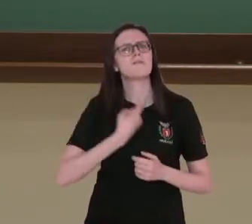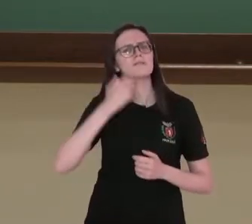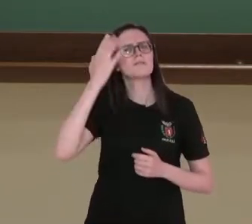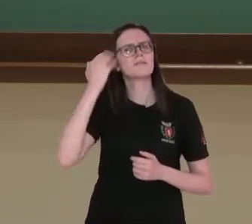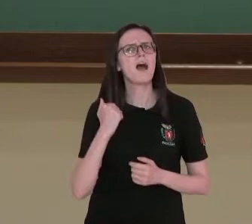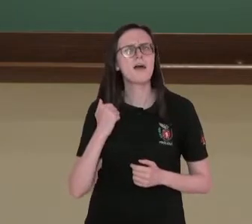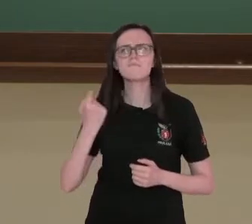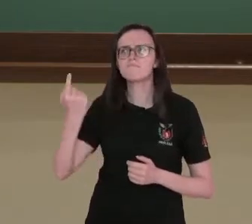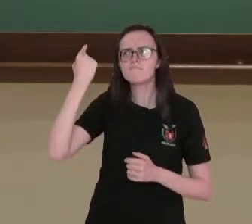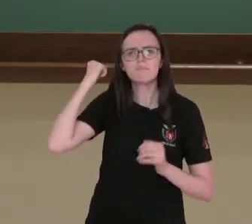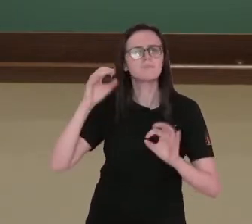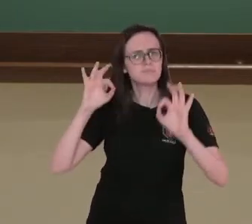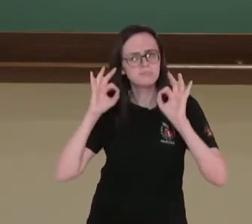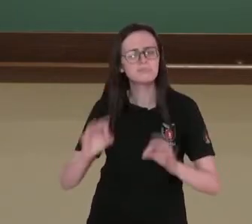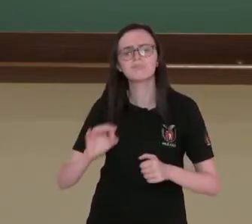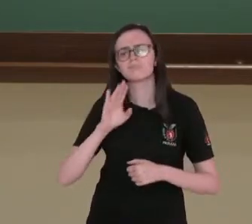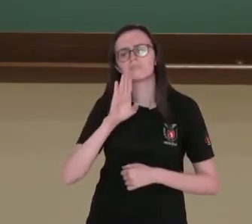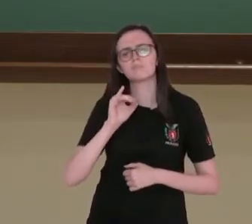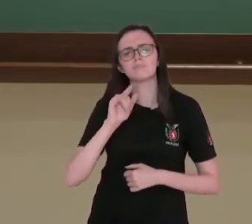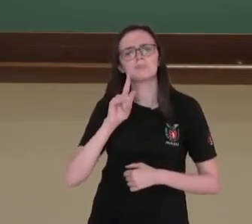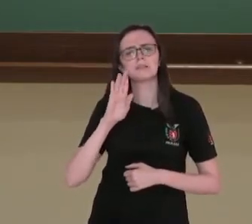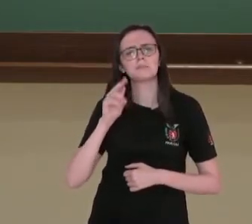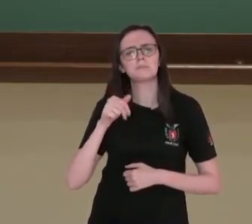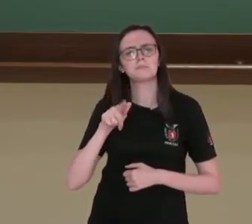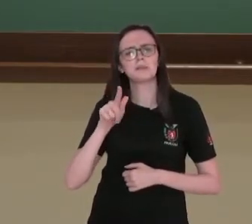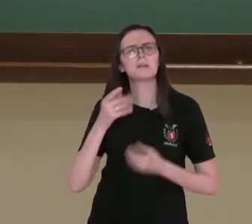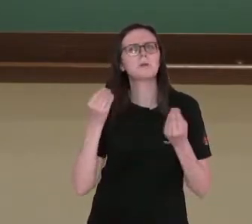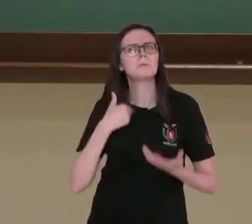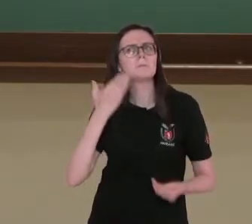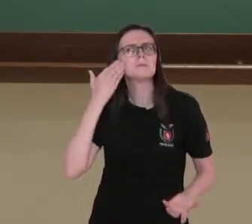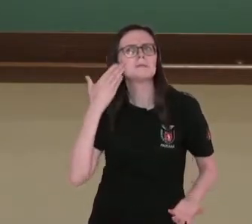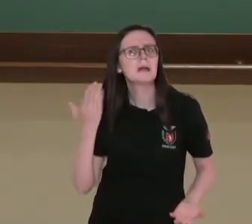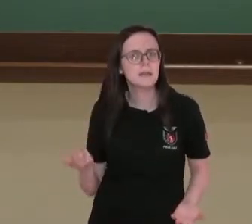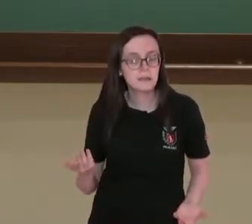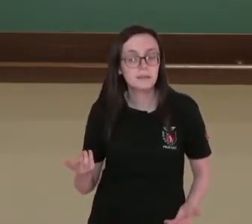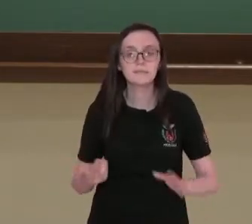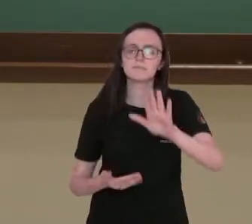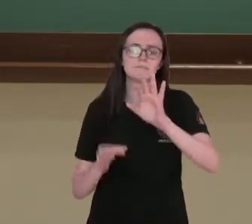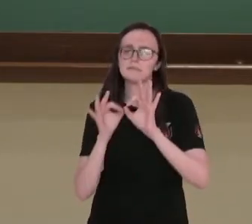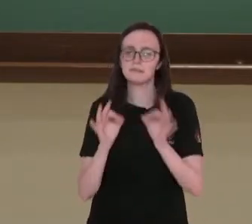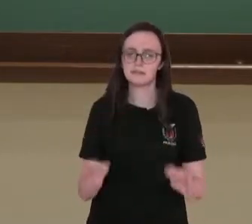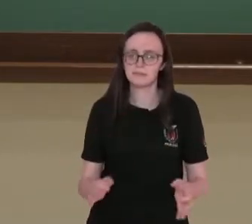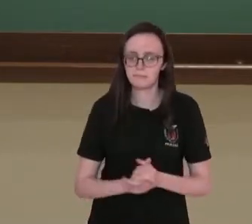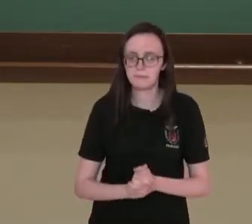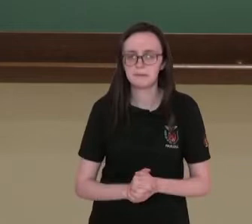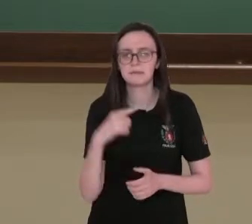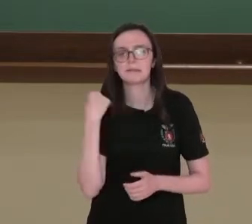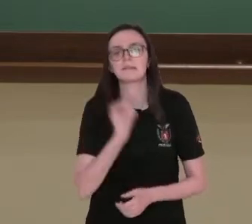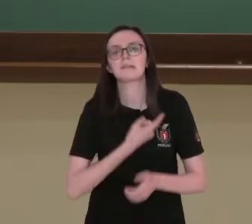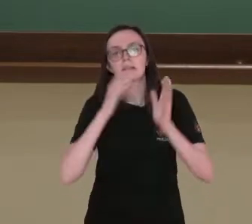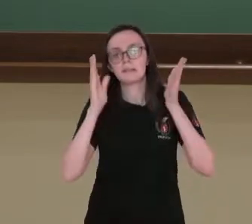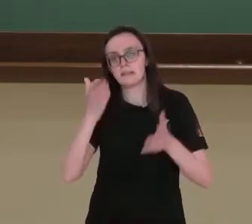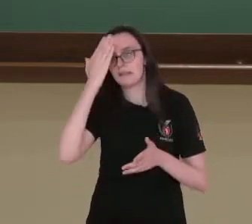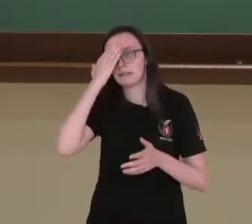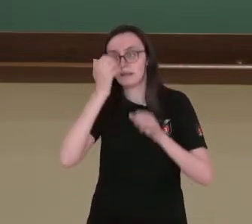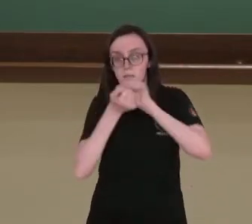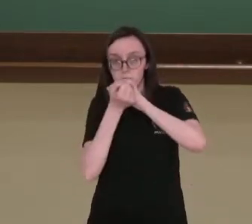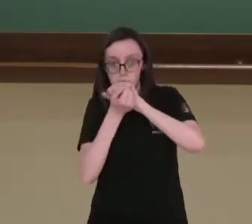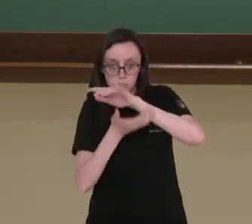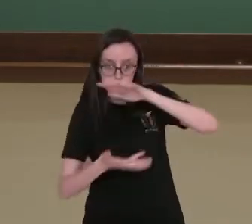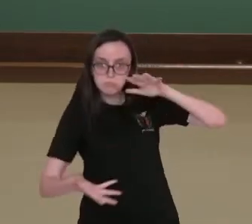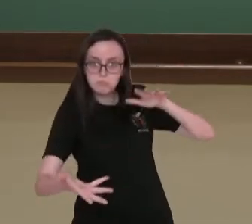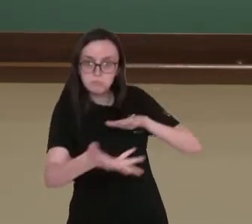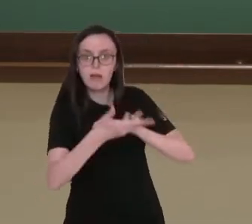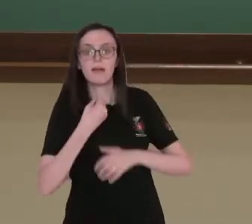um dia ocorreu esse tal de Big Bang? Ora, é bem simples. Nós sabemos que o universo ele está